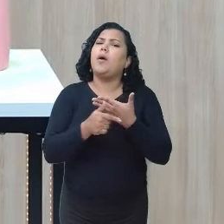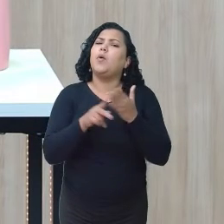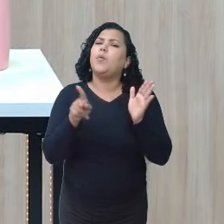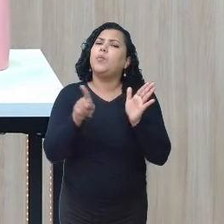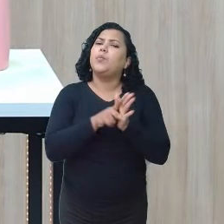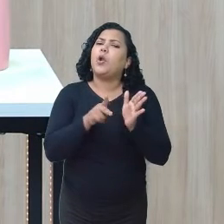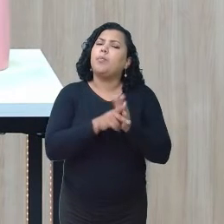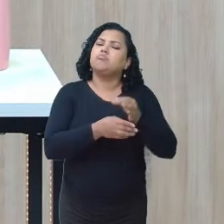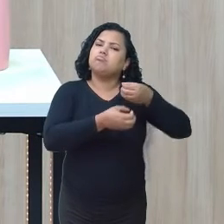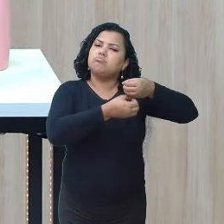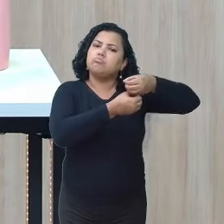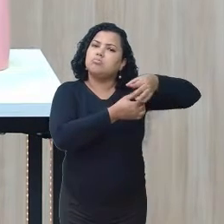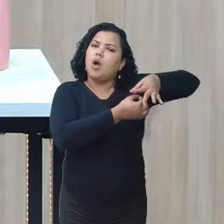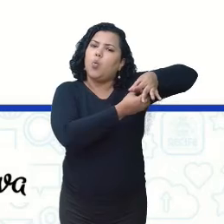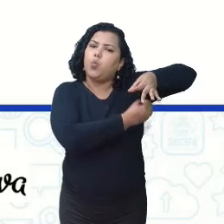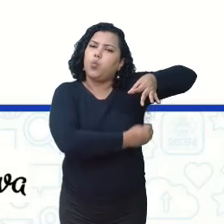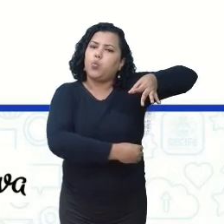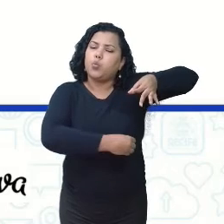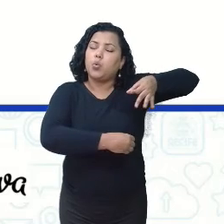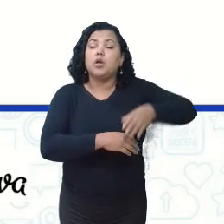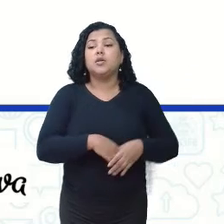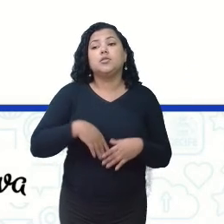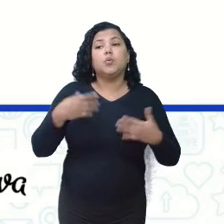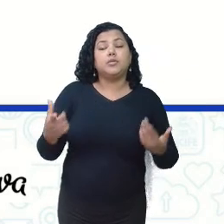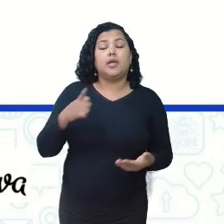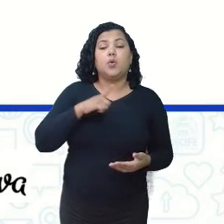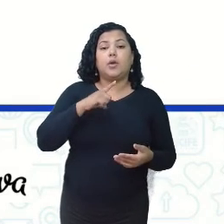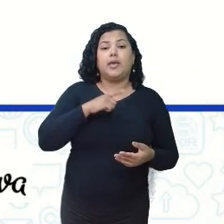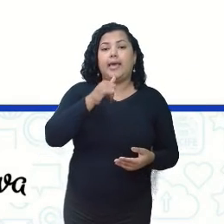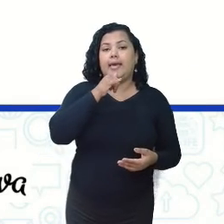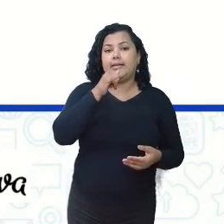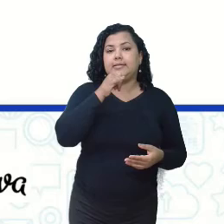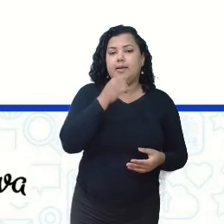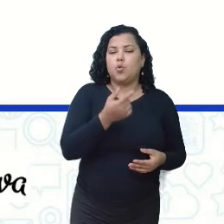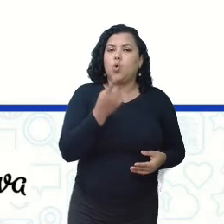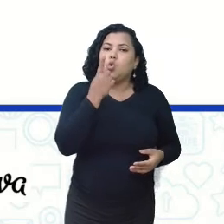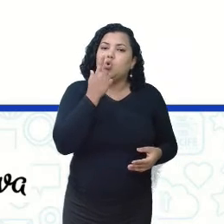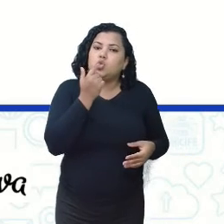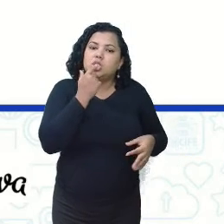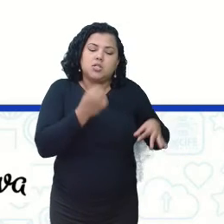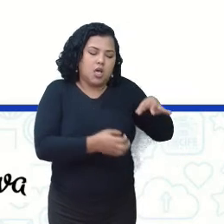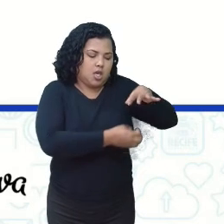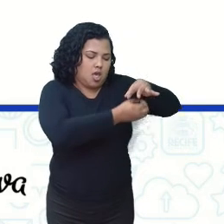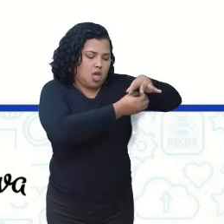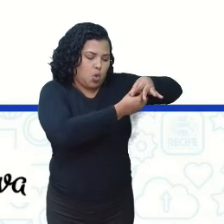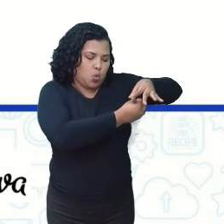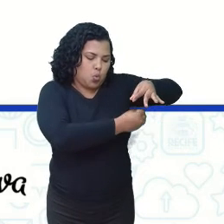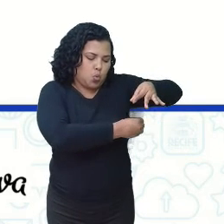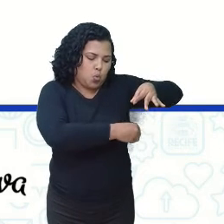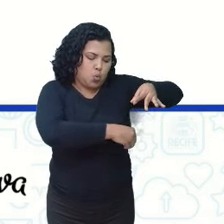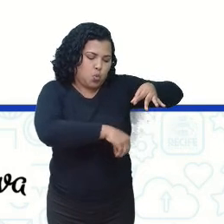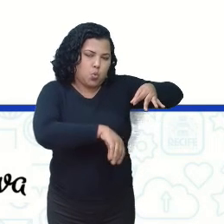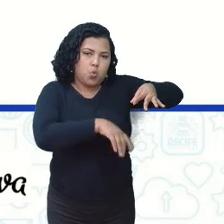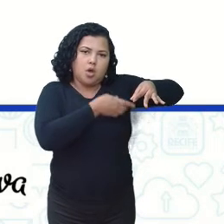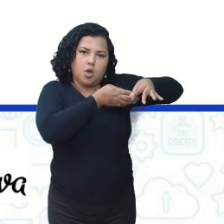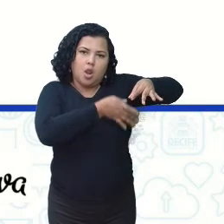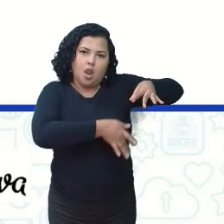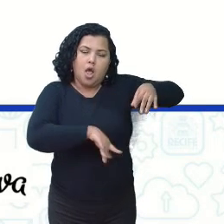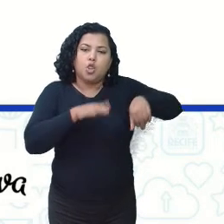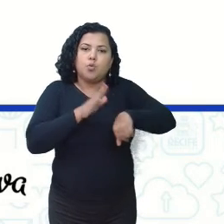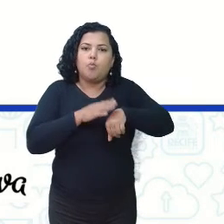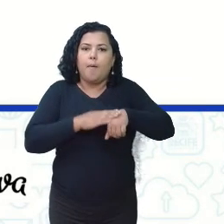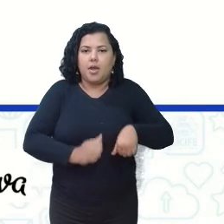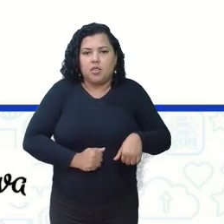vagina? Primeiro, ela tem a função da passagem do sangue durante a menstruação.